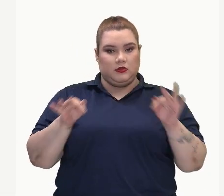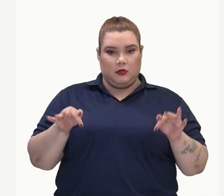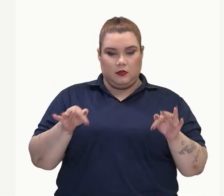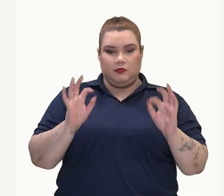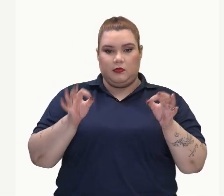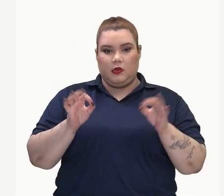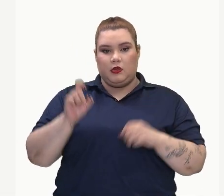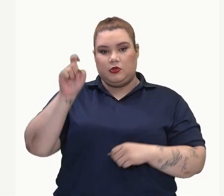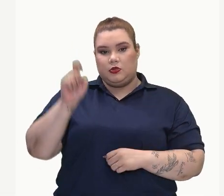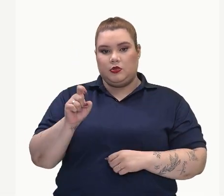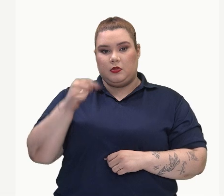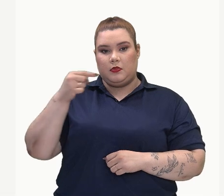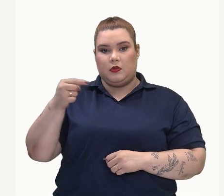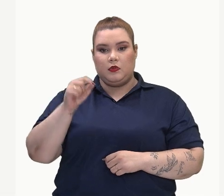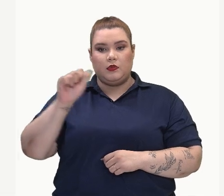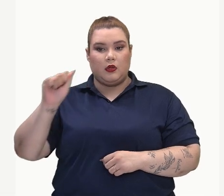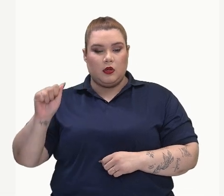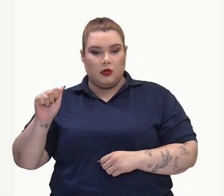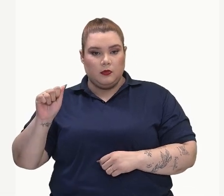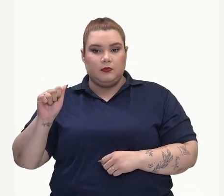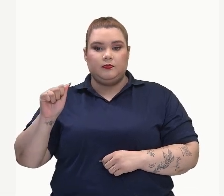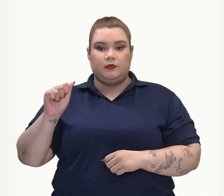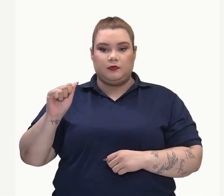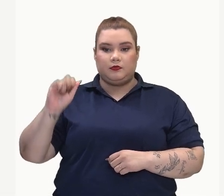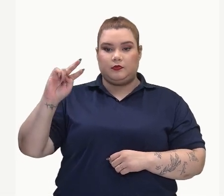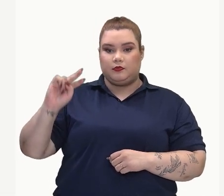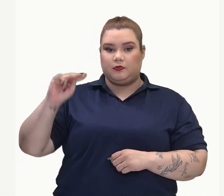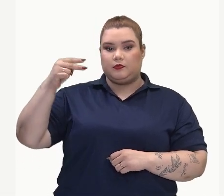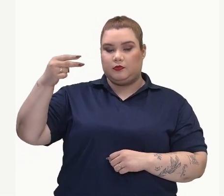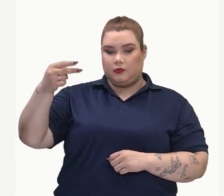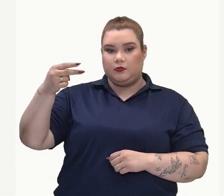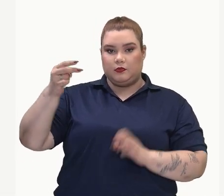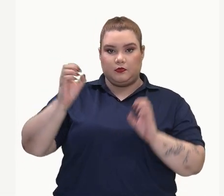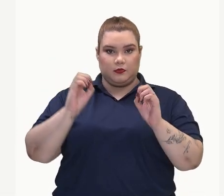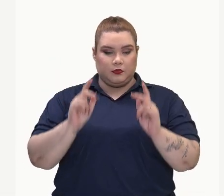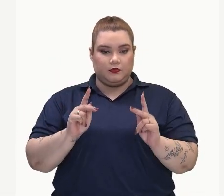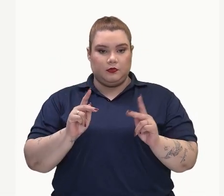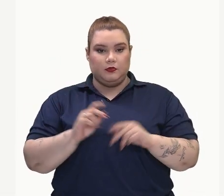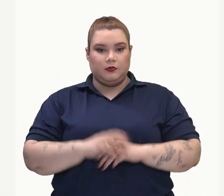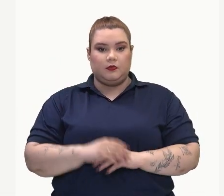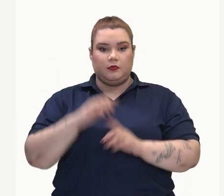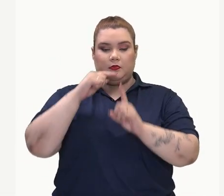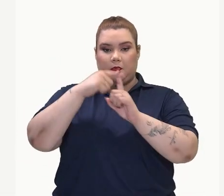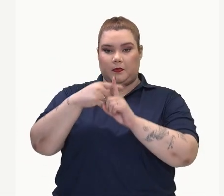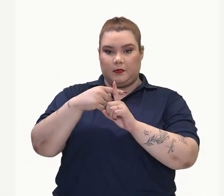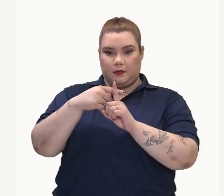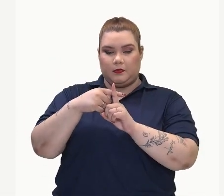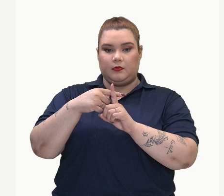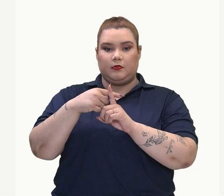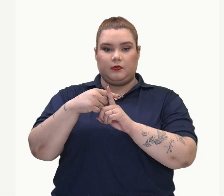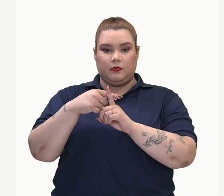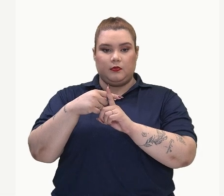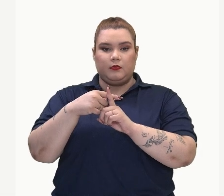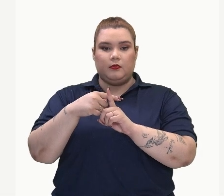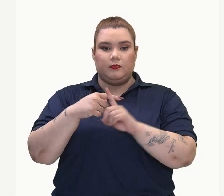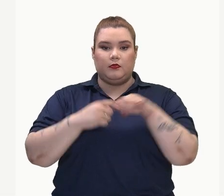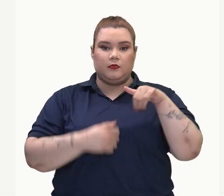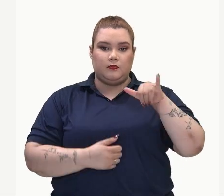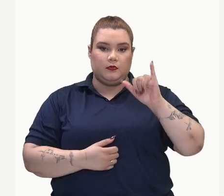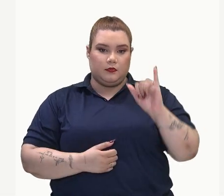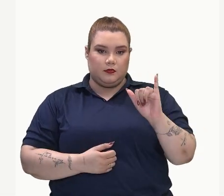x menos a ao quadrado, correto? Mais